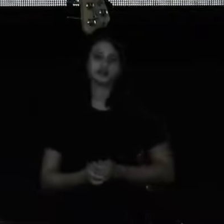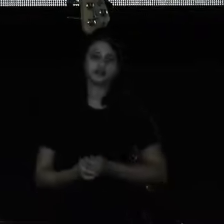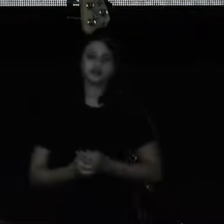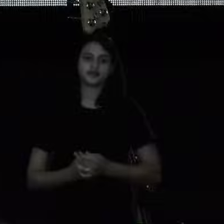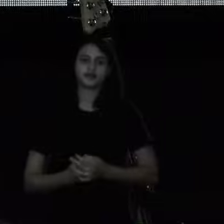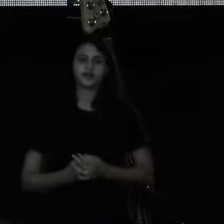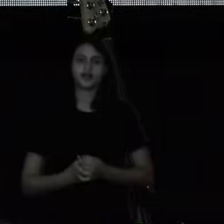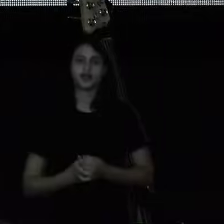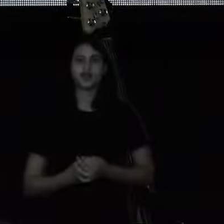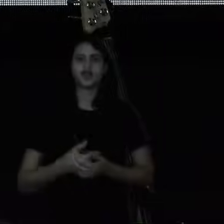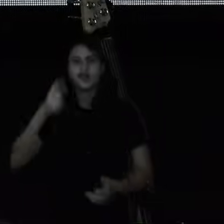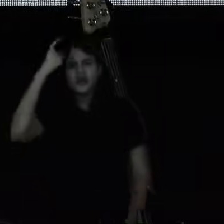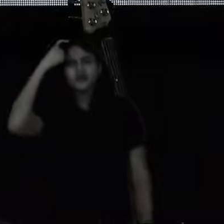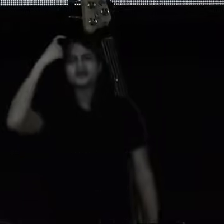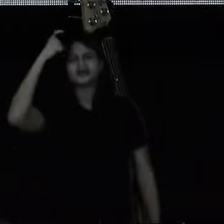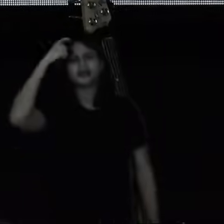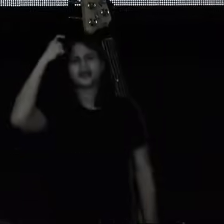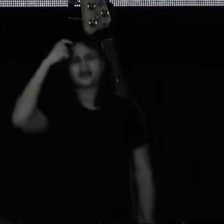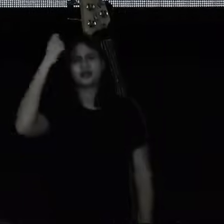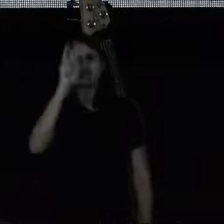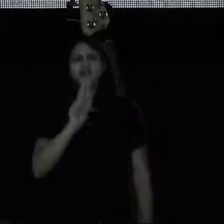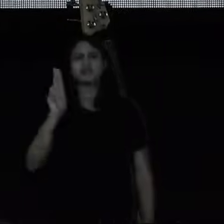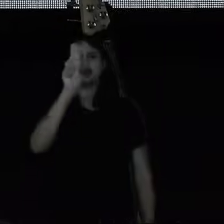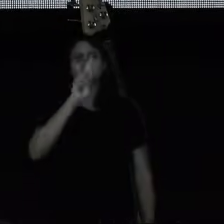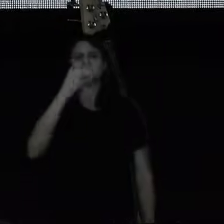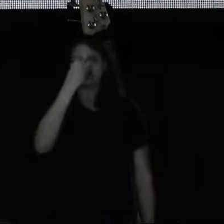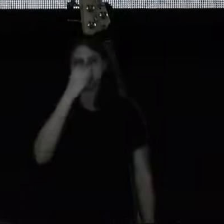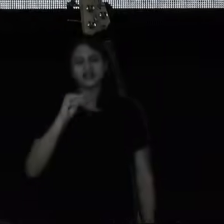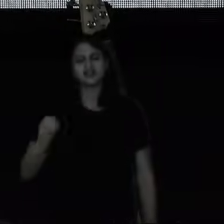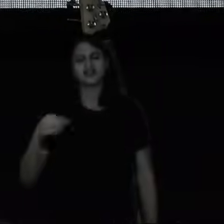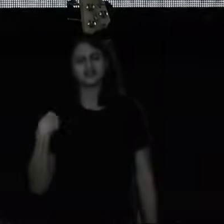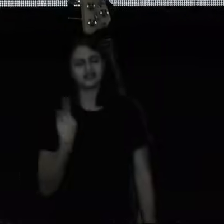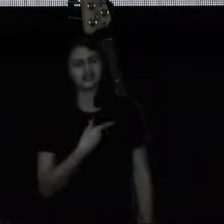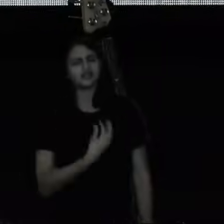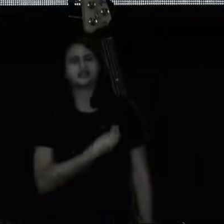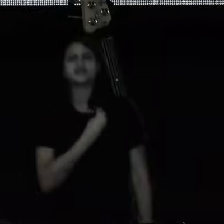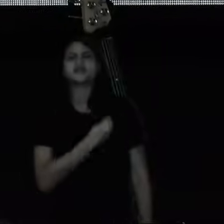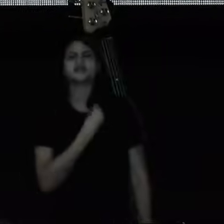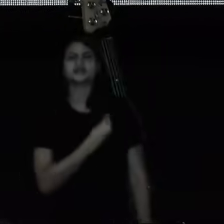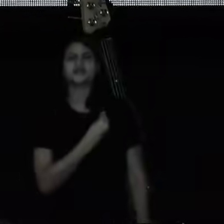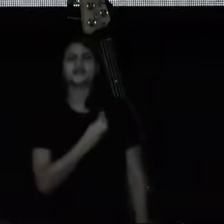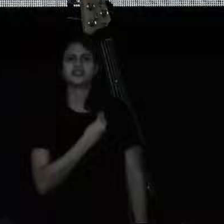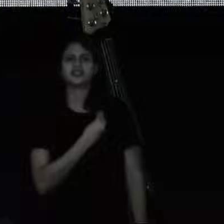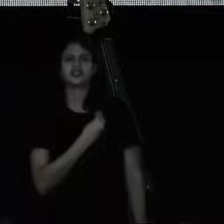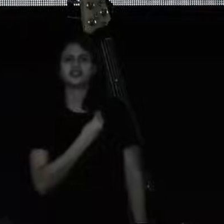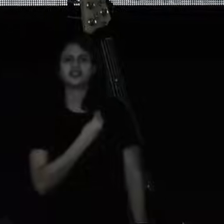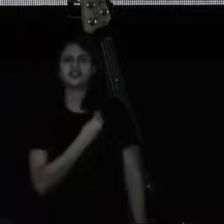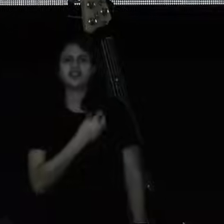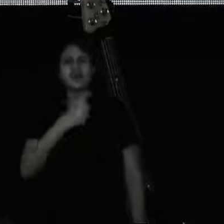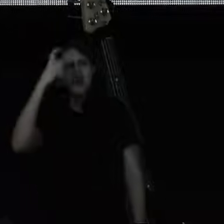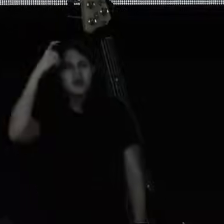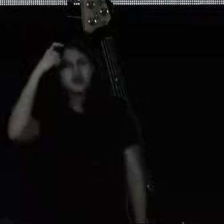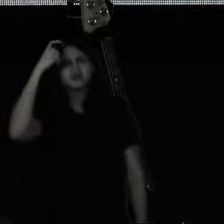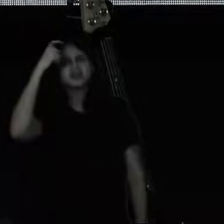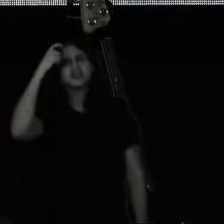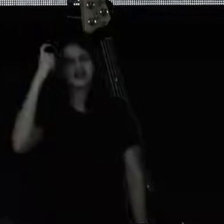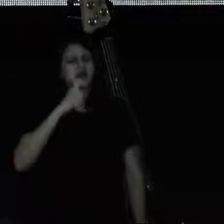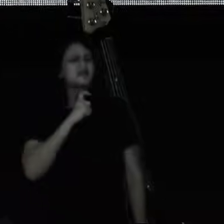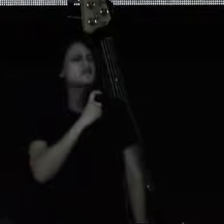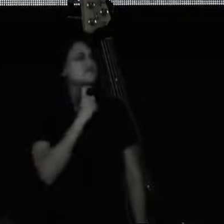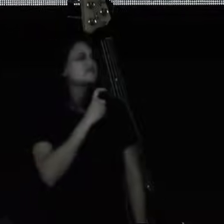sementes de rejeição. A gente tem que se lembrar de uma coisa, filhos: o diabo é mentiroso, o diabo é pai da mentira, o diabo